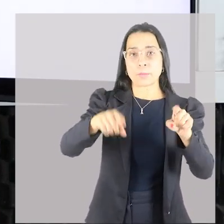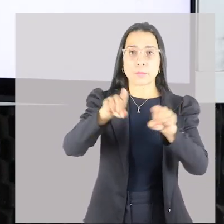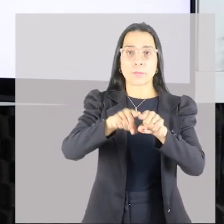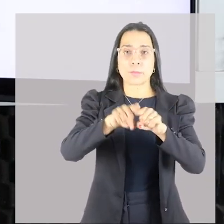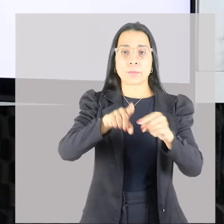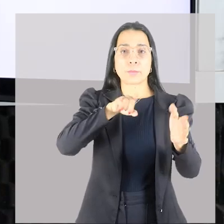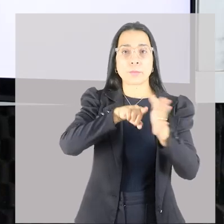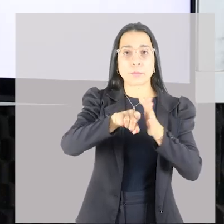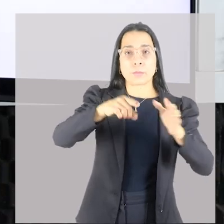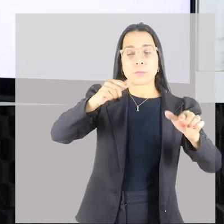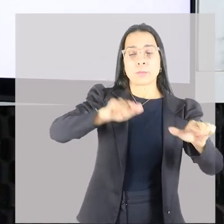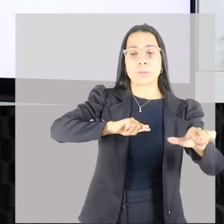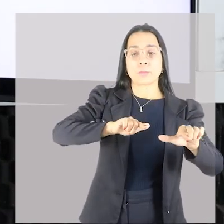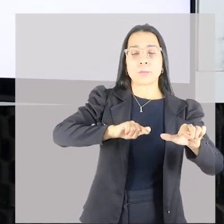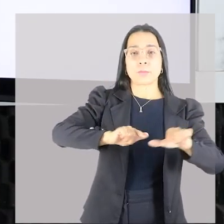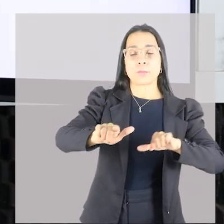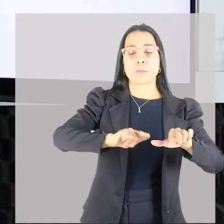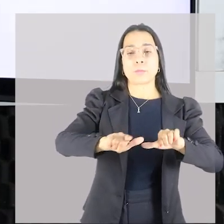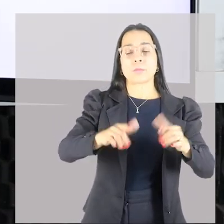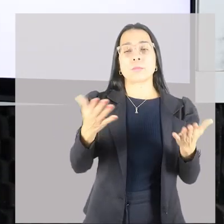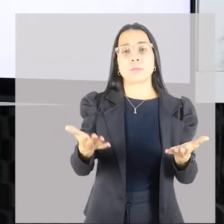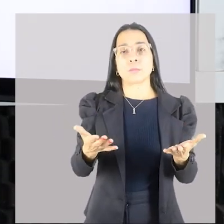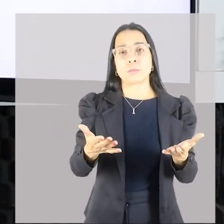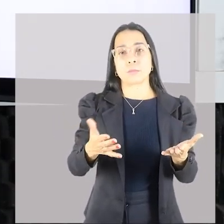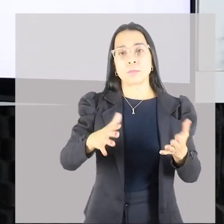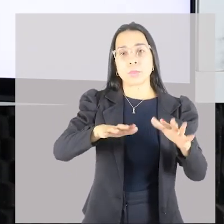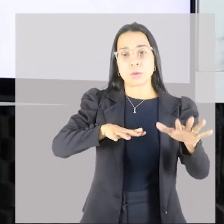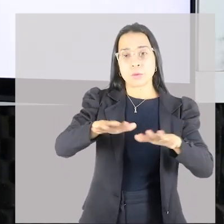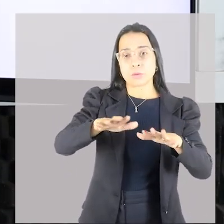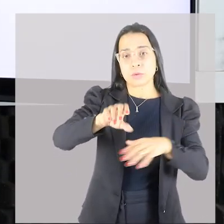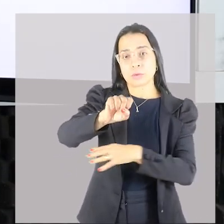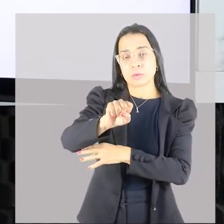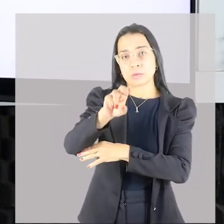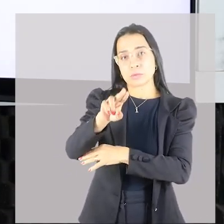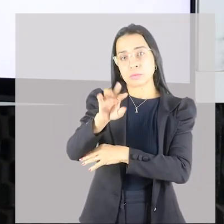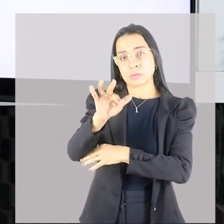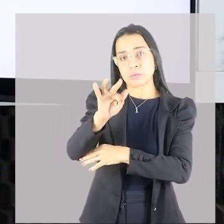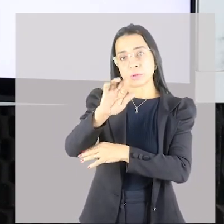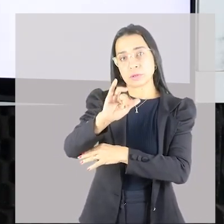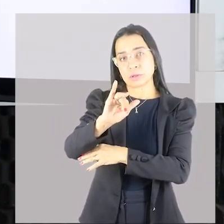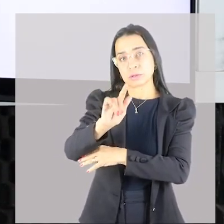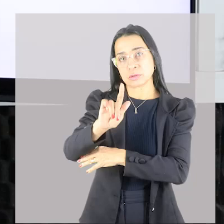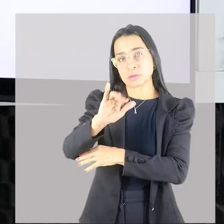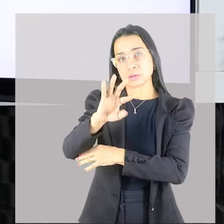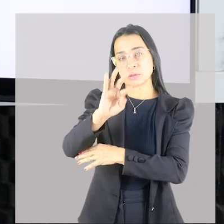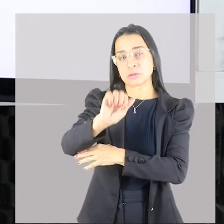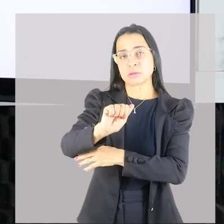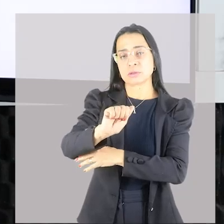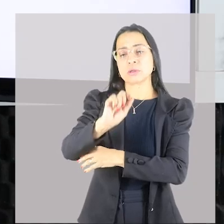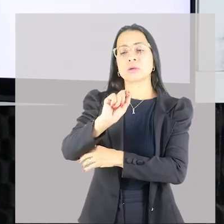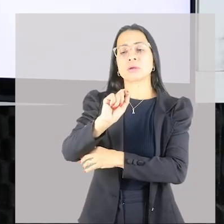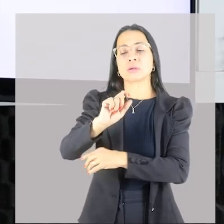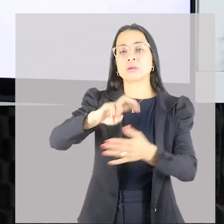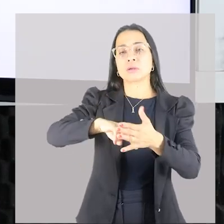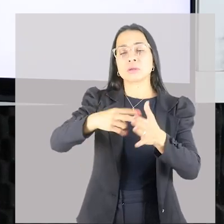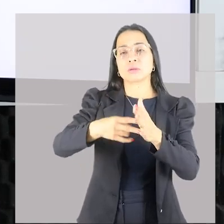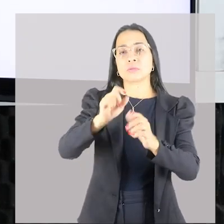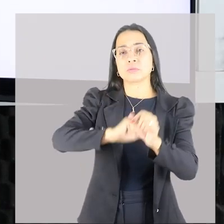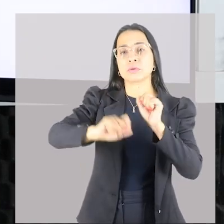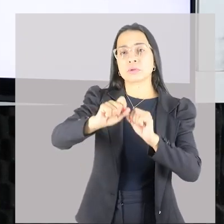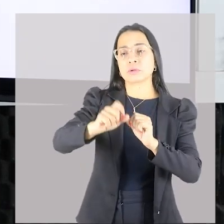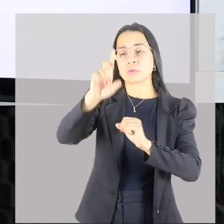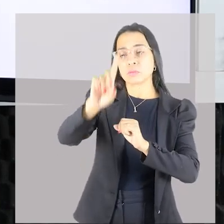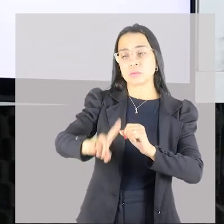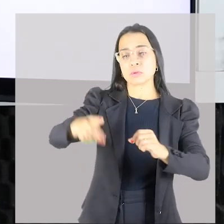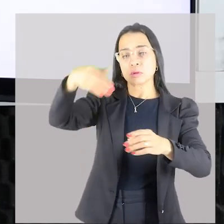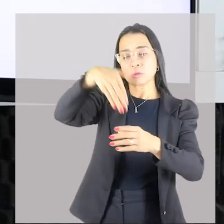muito importante naquele momento, mas os movimentos sufragistas, que é o movimento pelo voto, pelo direito político, também tiveram ressonância